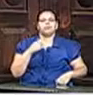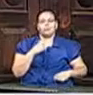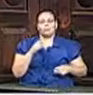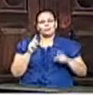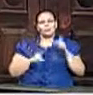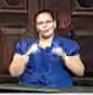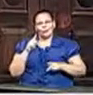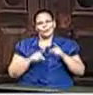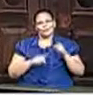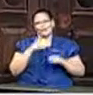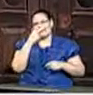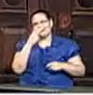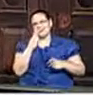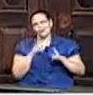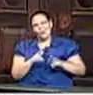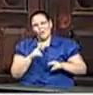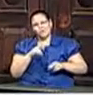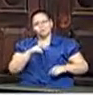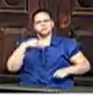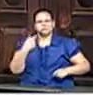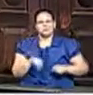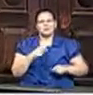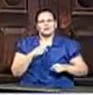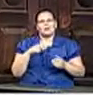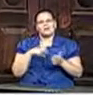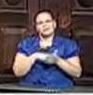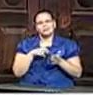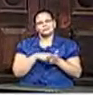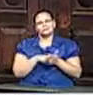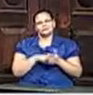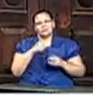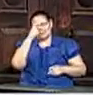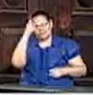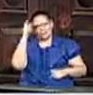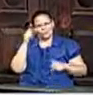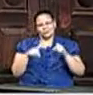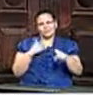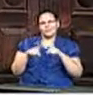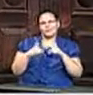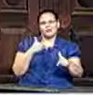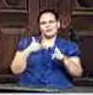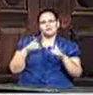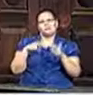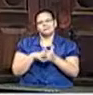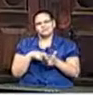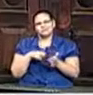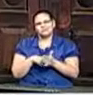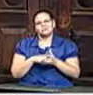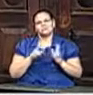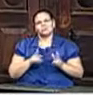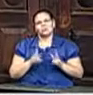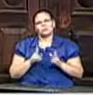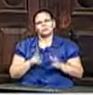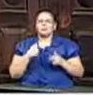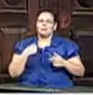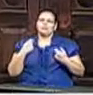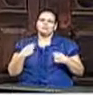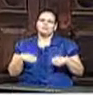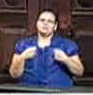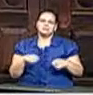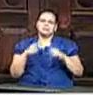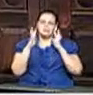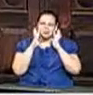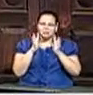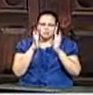povo brasileiro, golpear ainda mais a classe trabalhadora. Então, é preciso estar